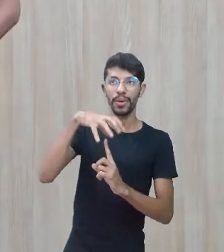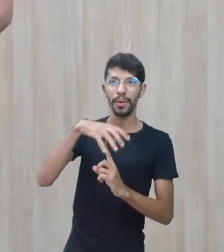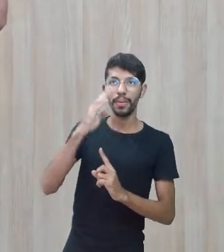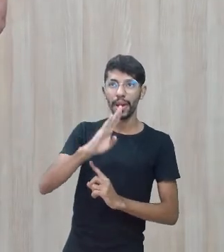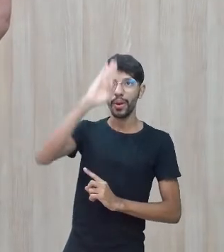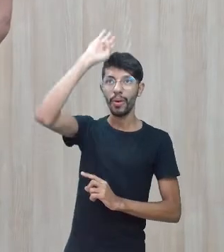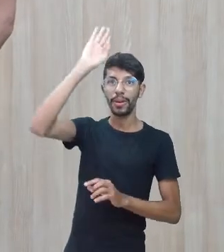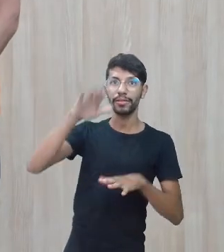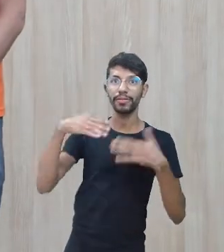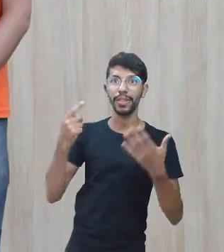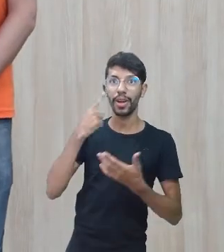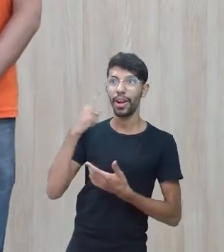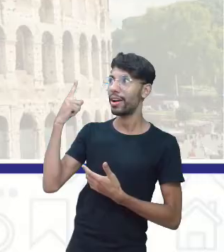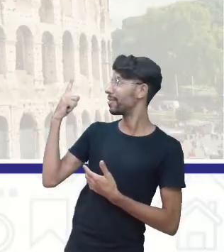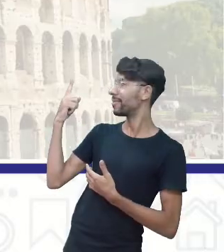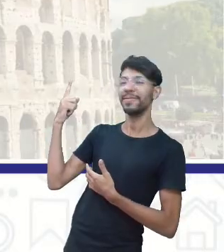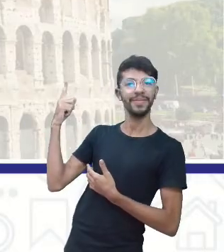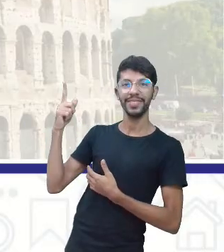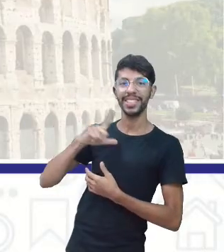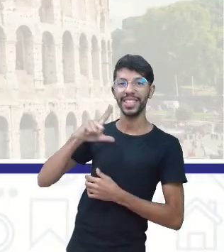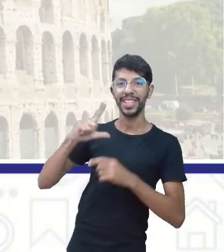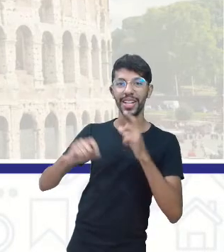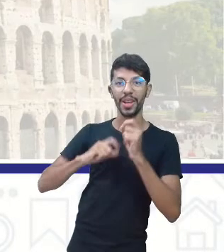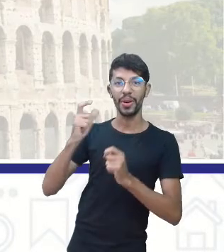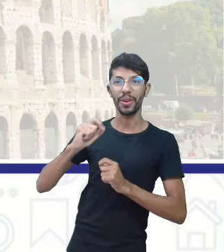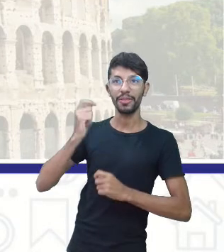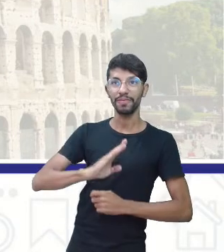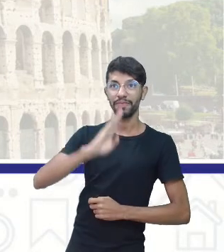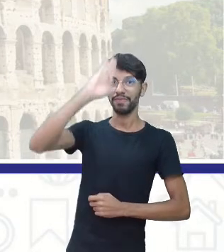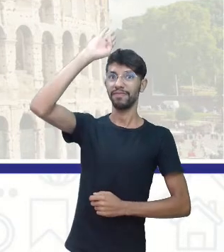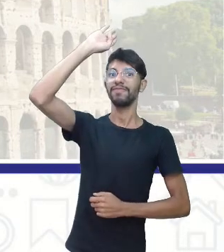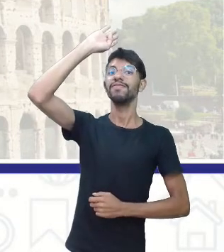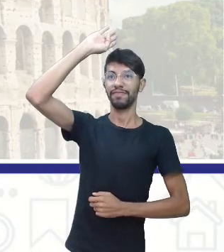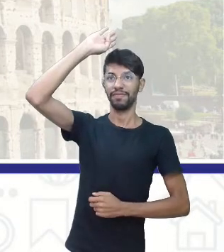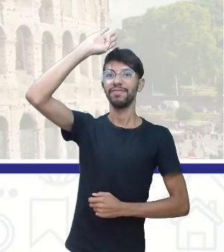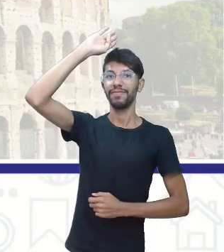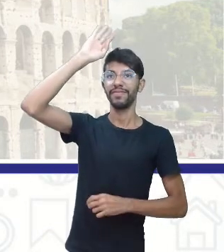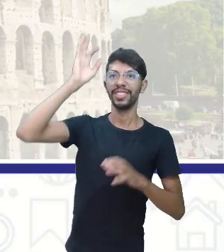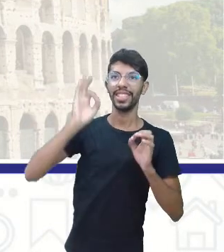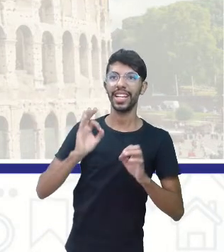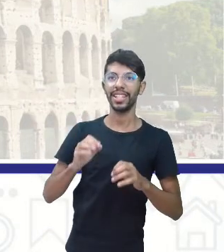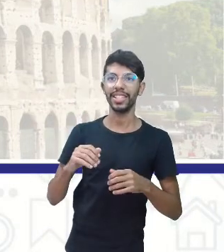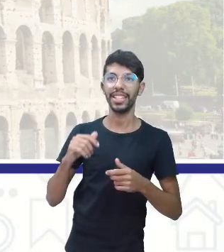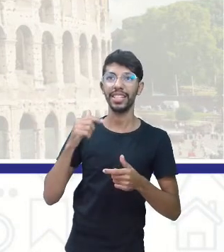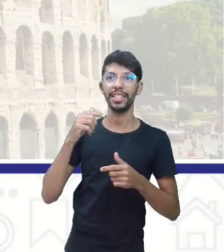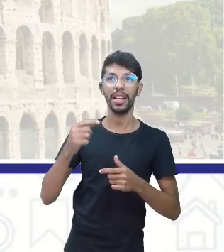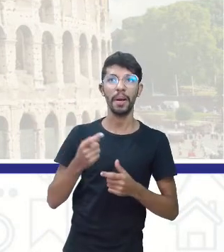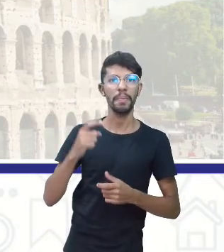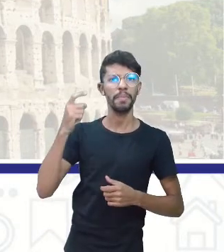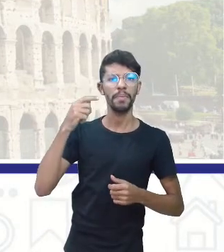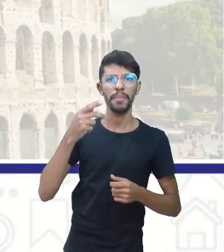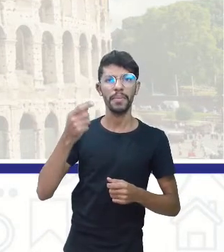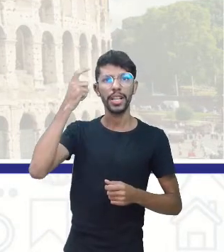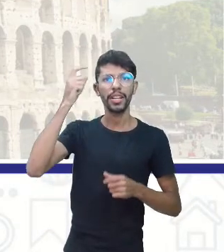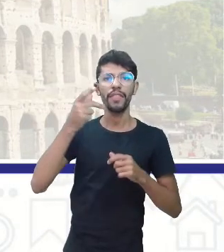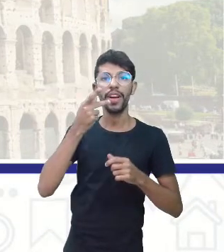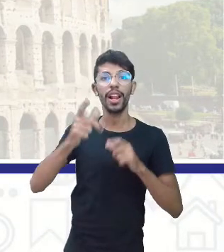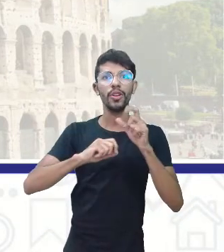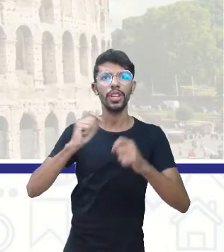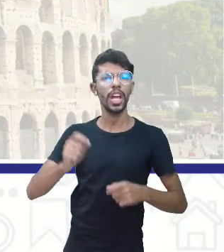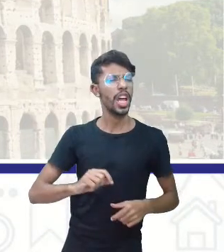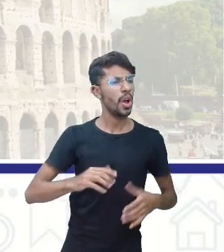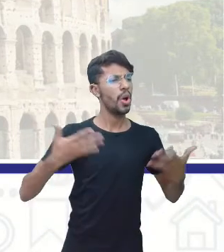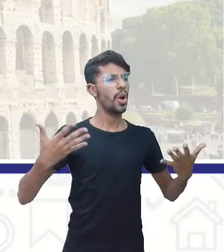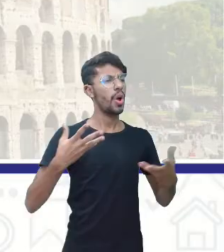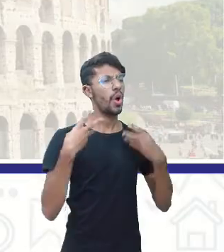nós temos aí um soldado romano que está aperreado aí, se aperreou. E que história é essa de que Roma vai cair? Pois é, meu